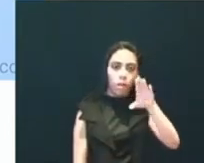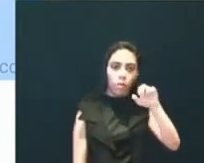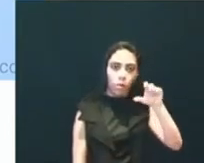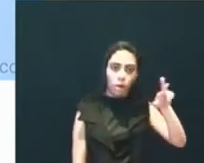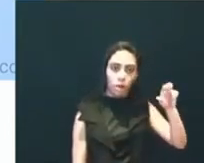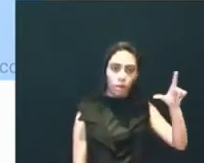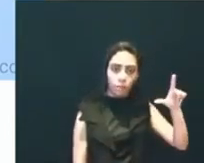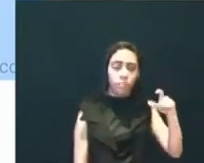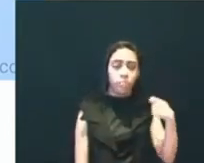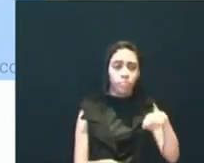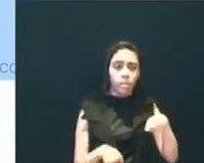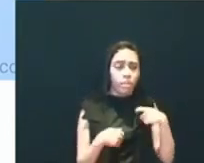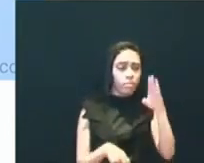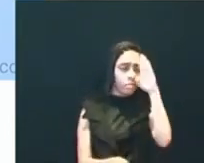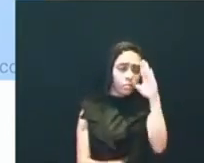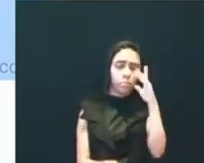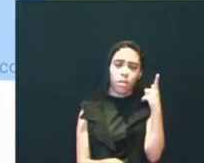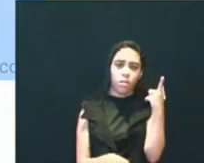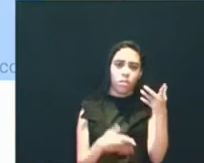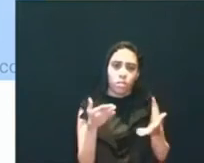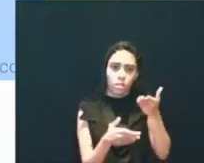no tratamento da leucemia mieloide crônica.